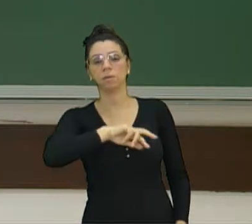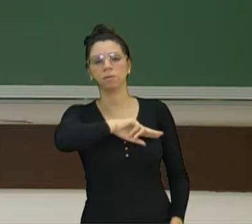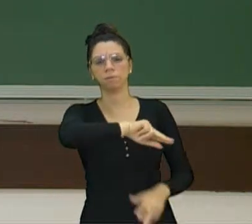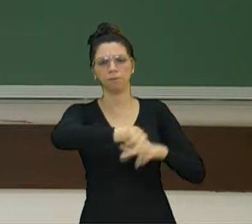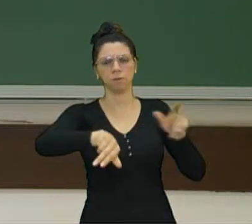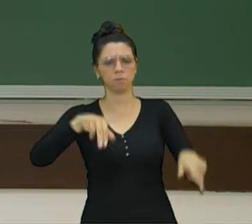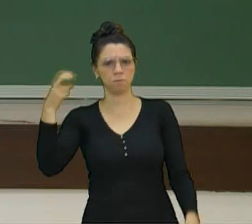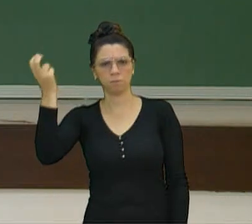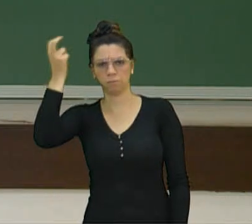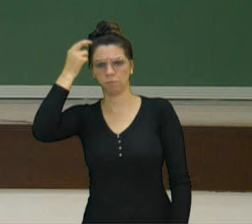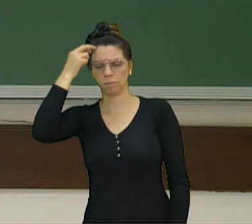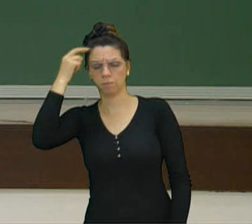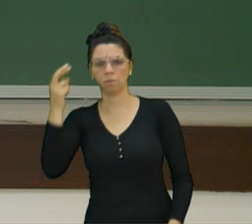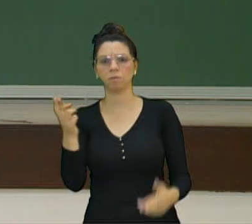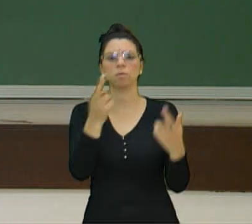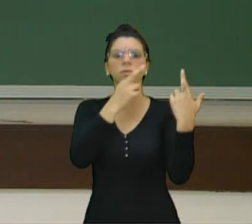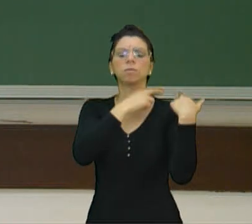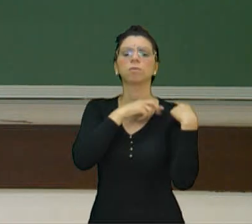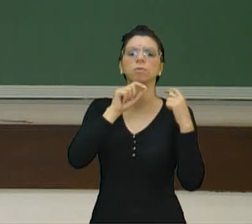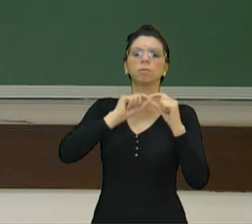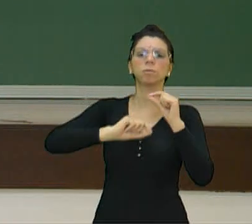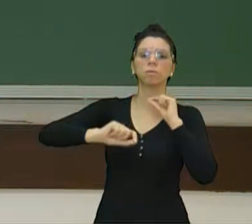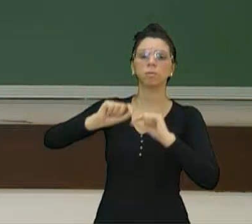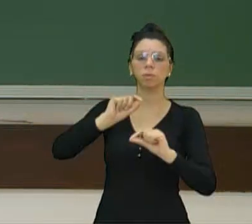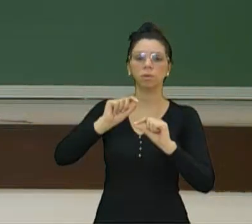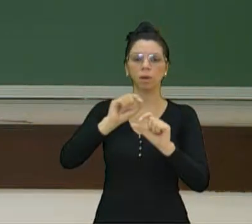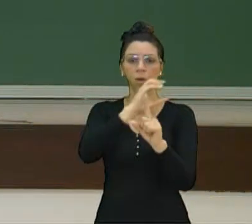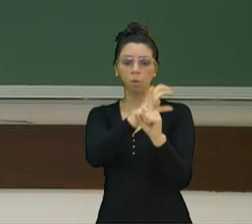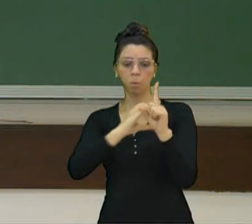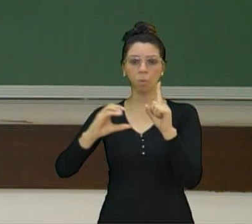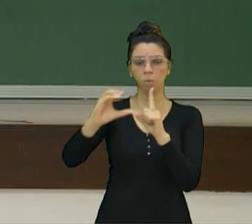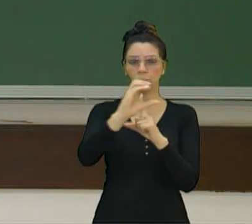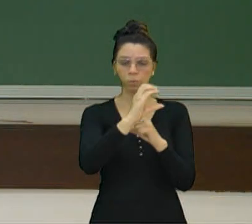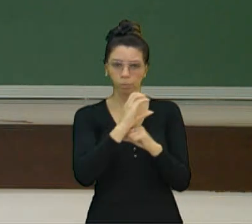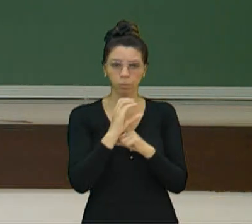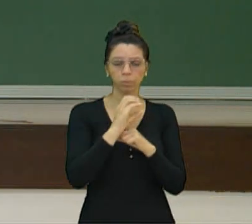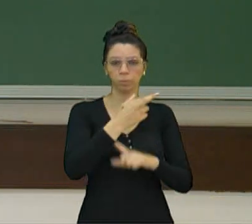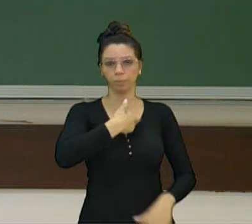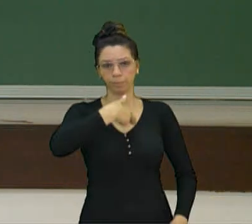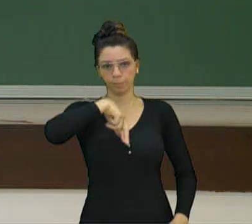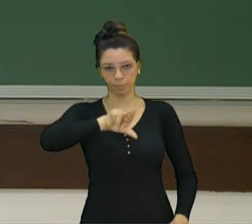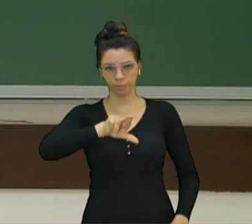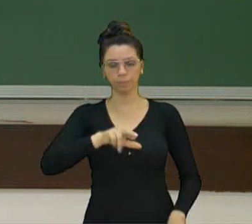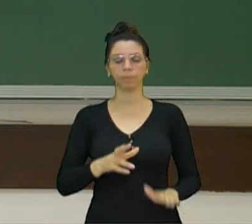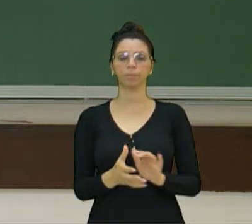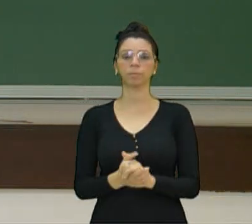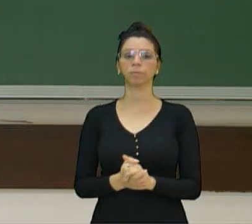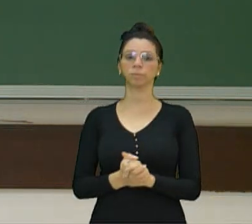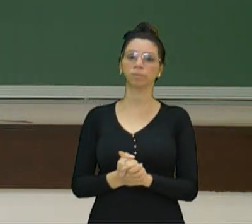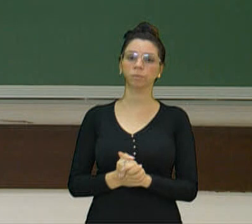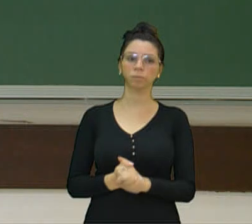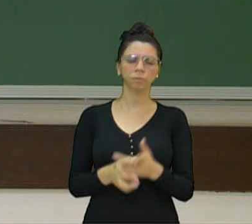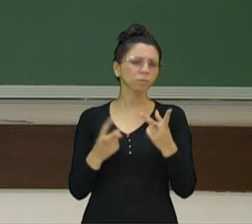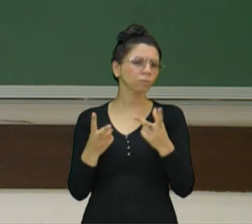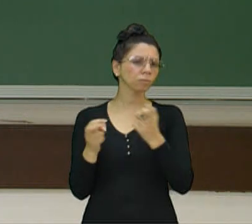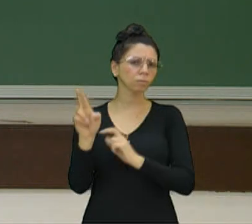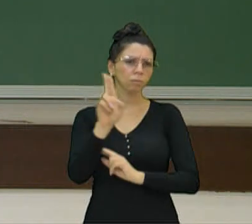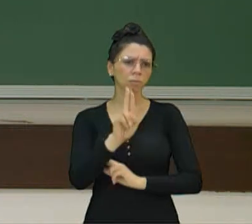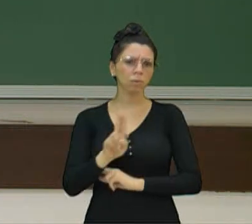e eles são responsáveis por conduzir cerimônias religiosas. Se vocês observarem, eles